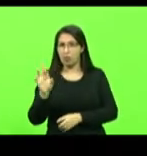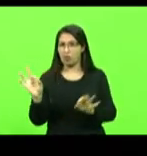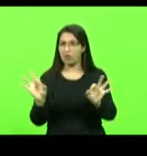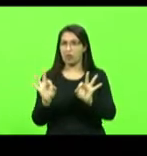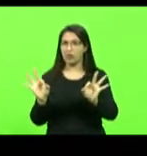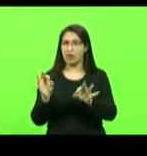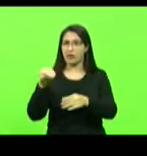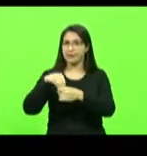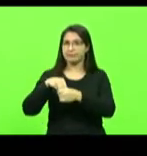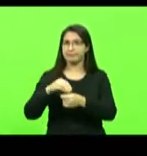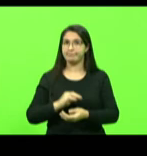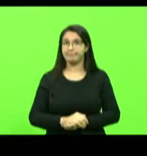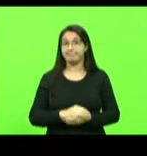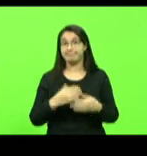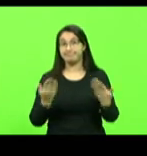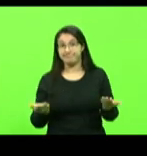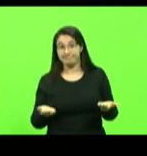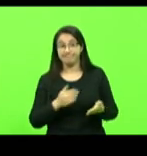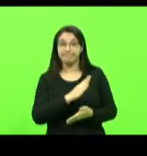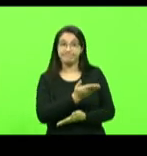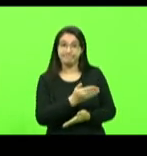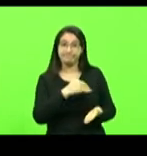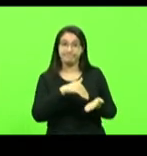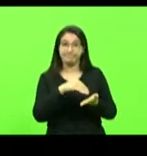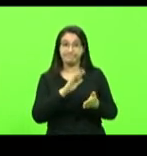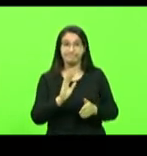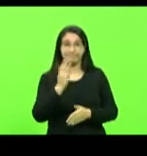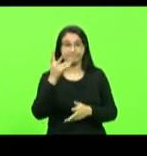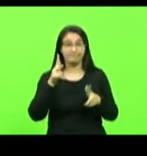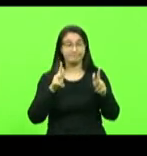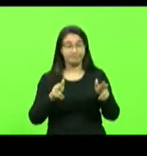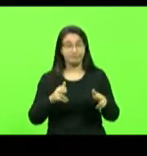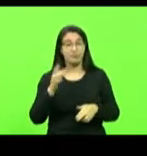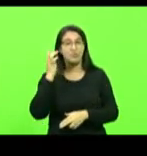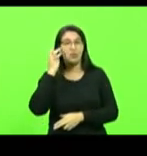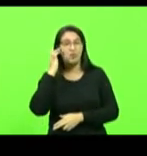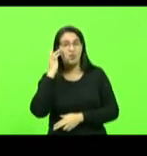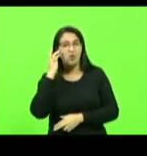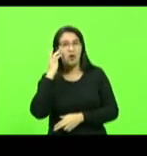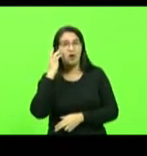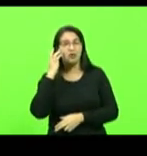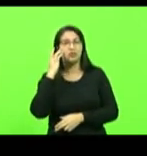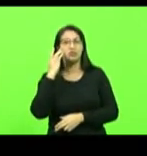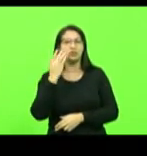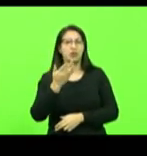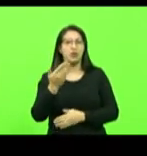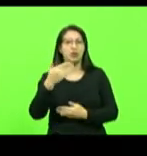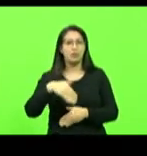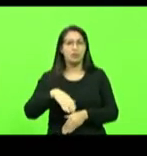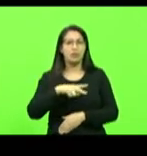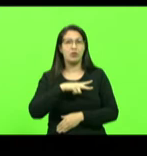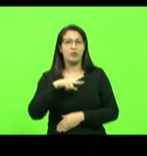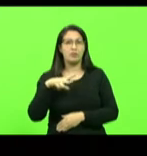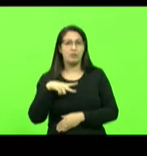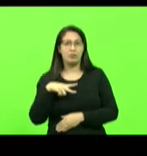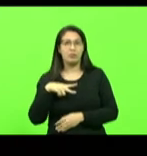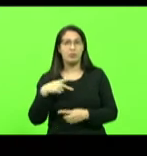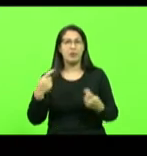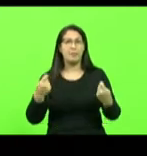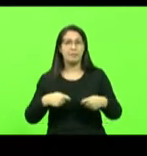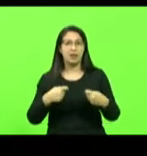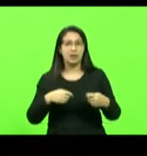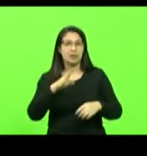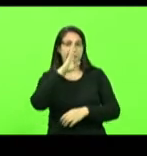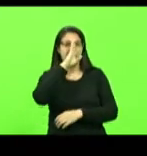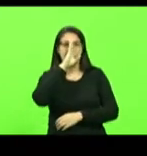E é o que está acontecendo na secretaria. Eu acho que o concurso público teria que ser uma